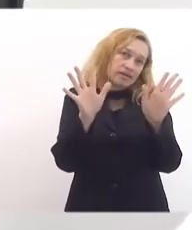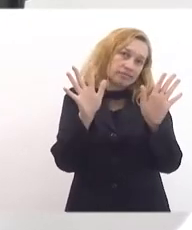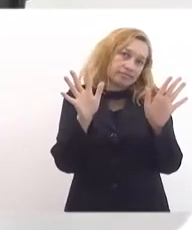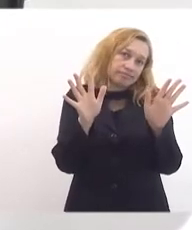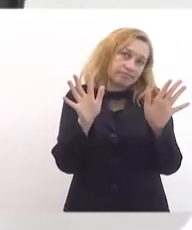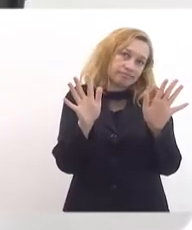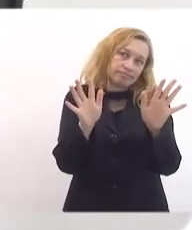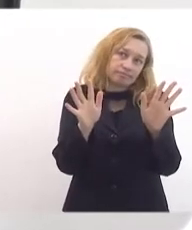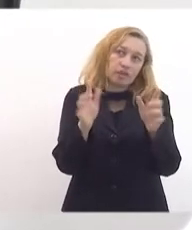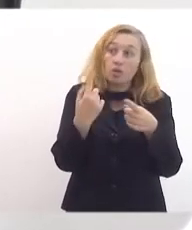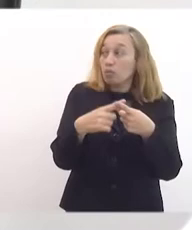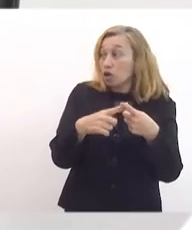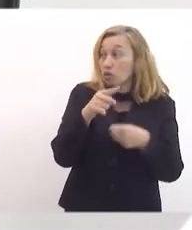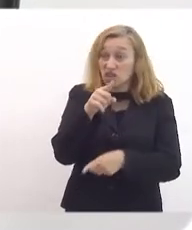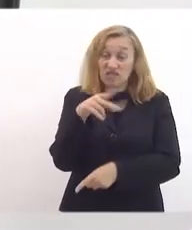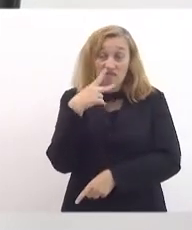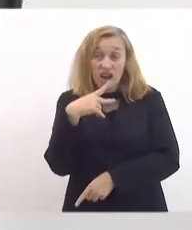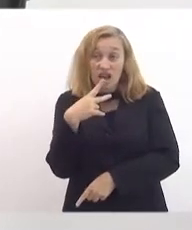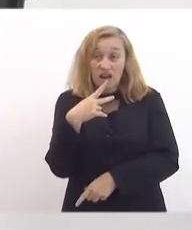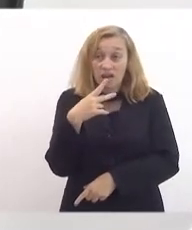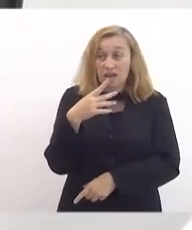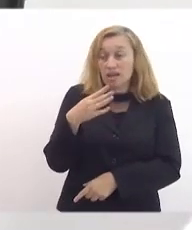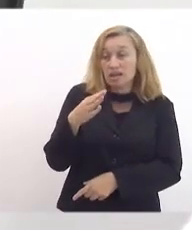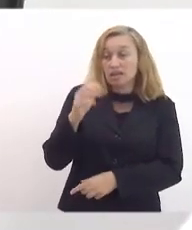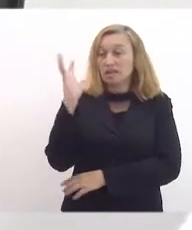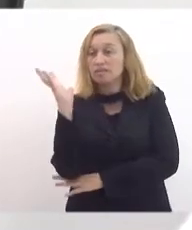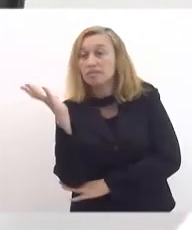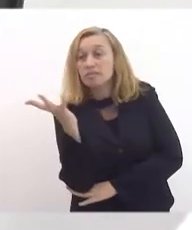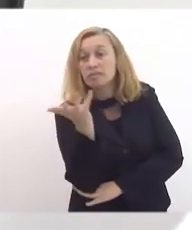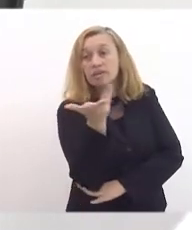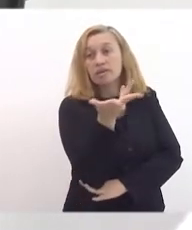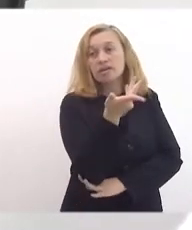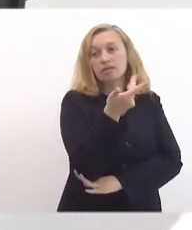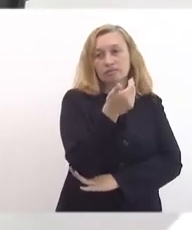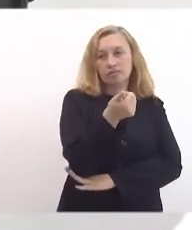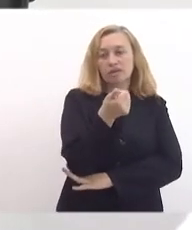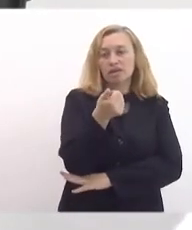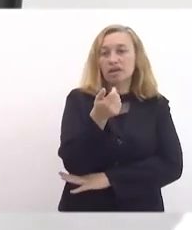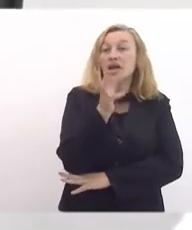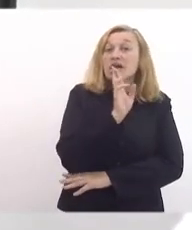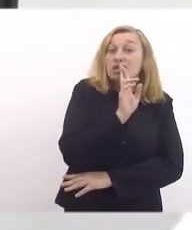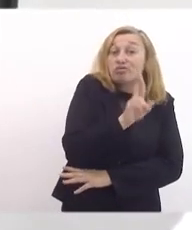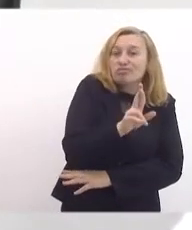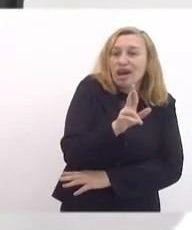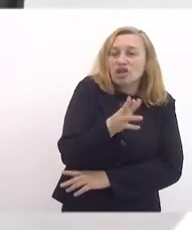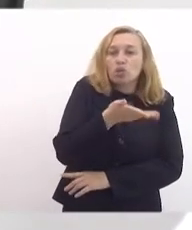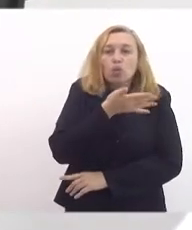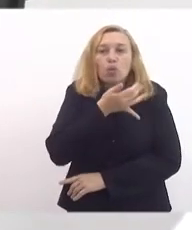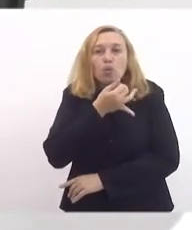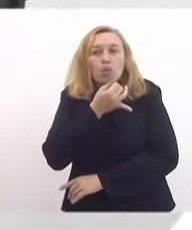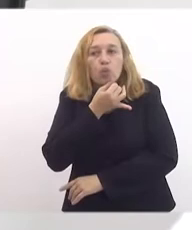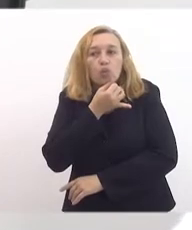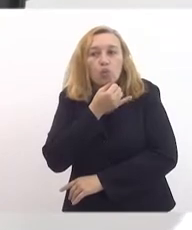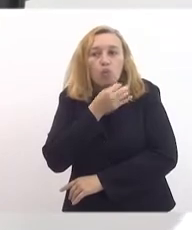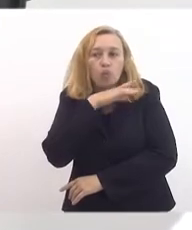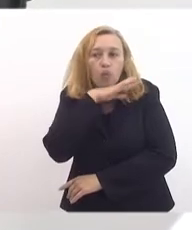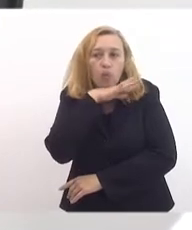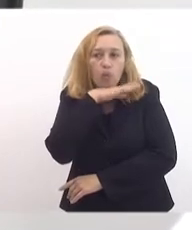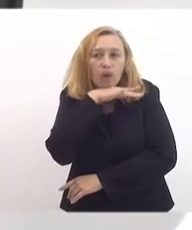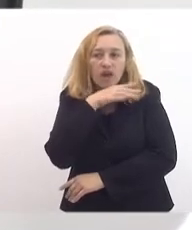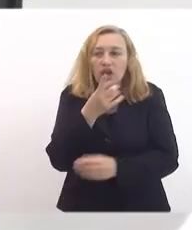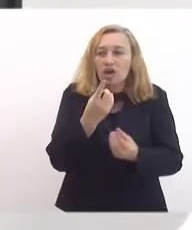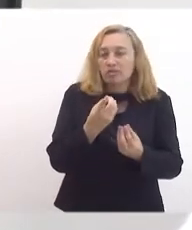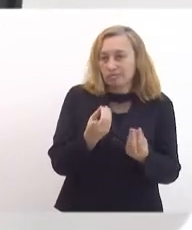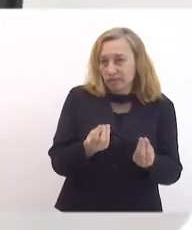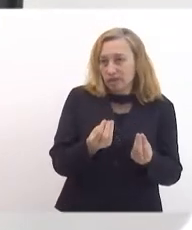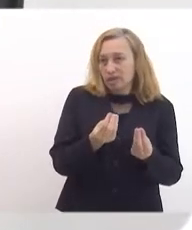porque quando você fala de Meio Ambiente né são resultados negativos quanto a Impacto